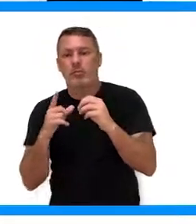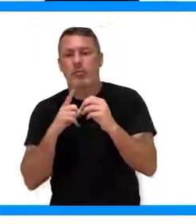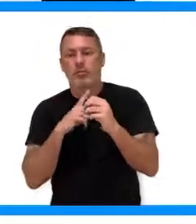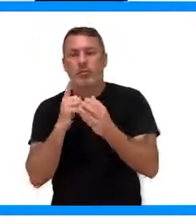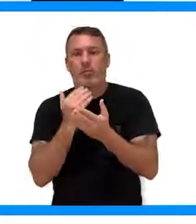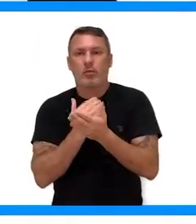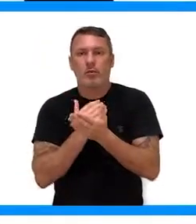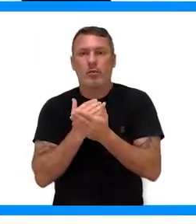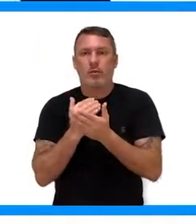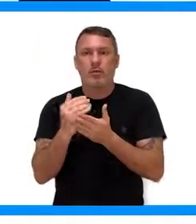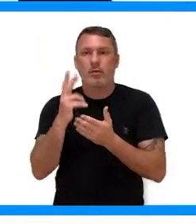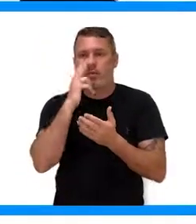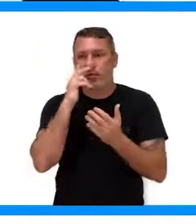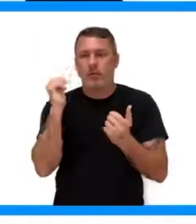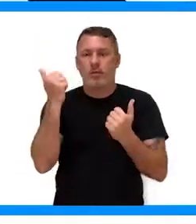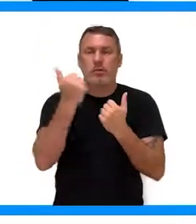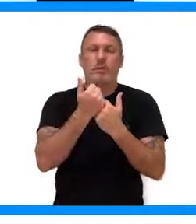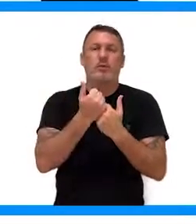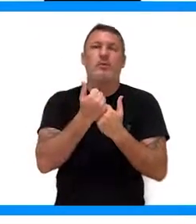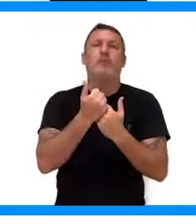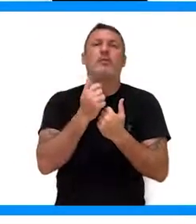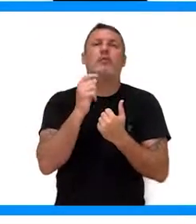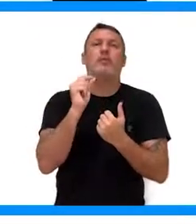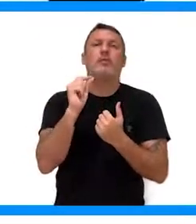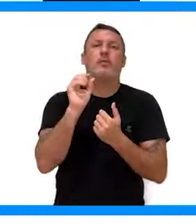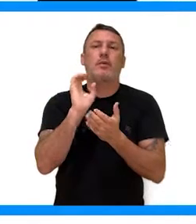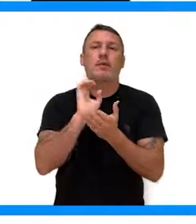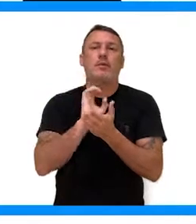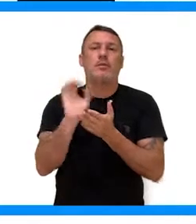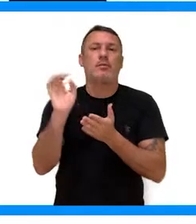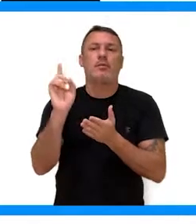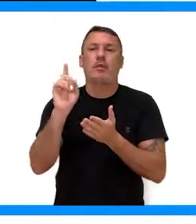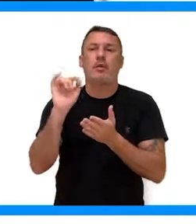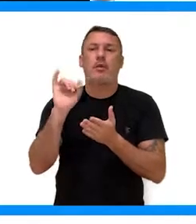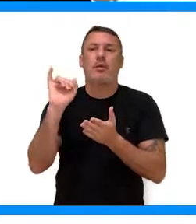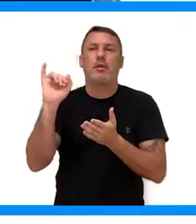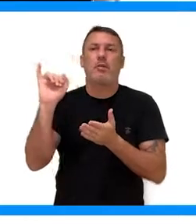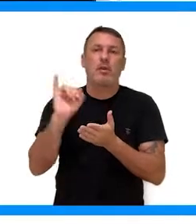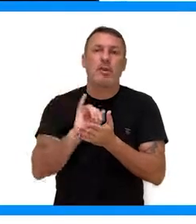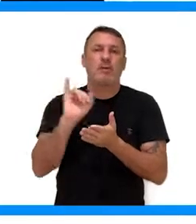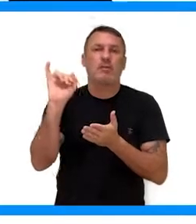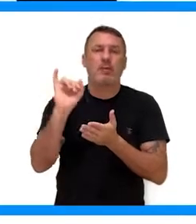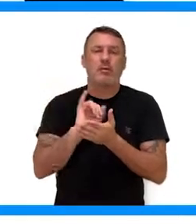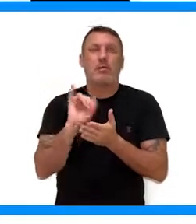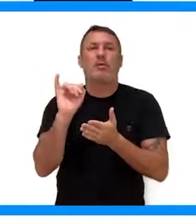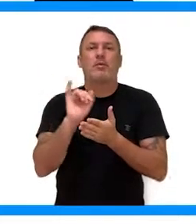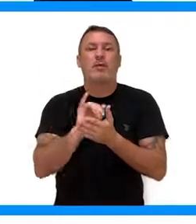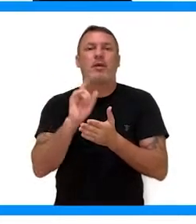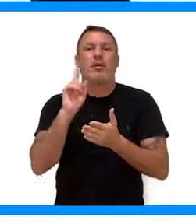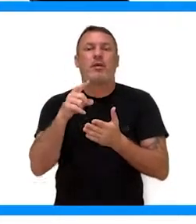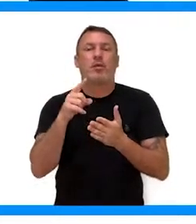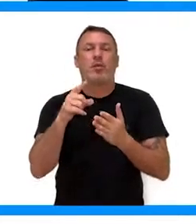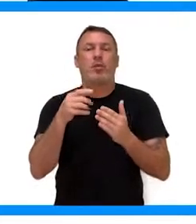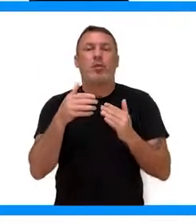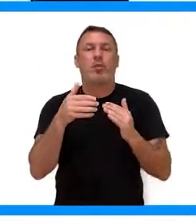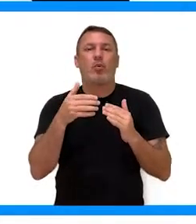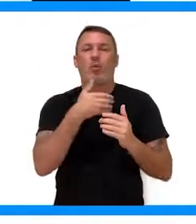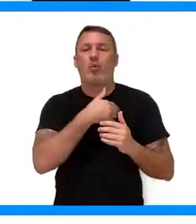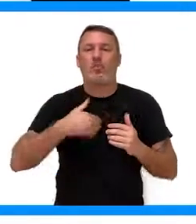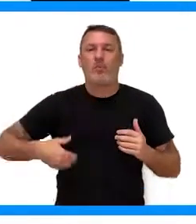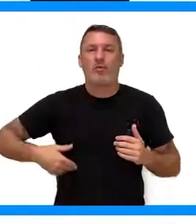aí o início do processo de substituição de importações durante o governo Getúlio Vargas, que nós vamos